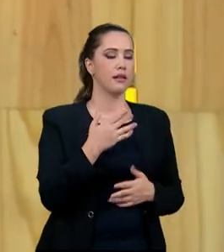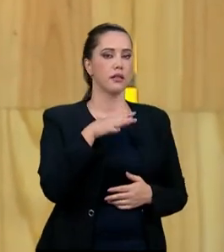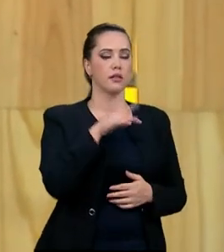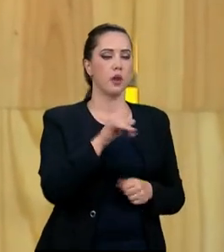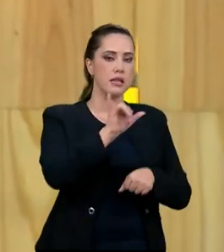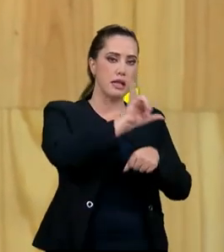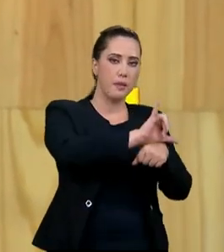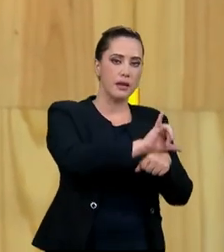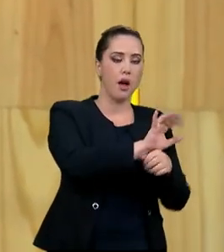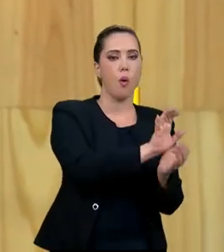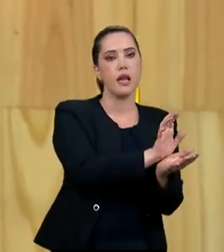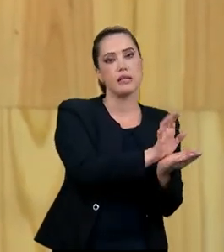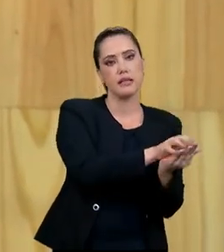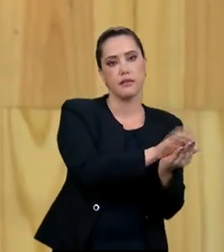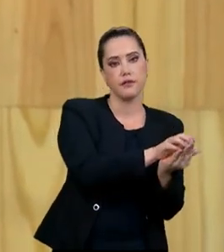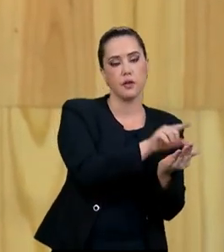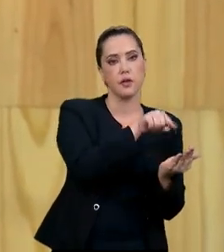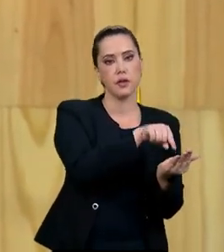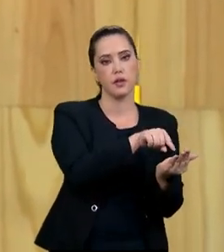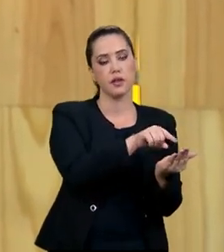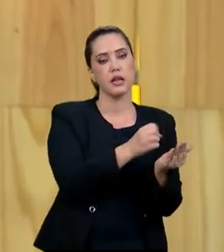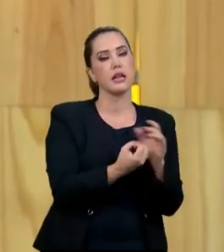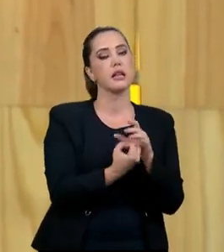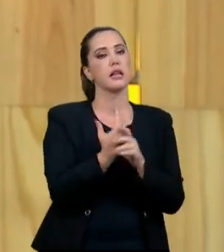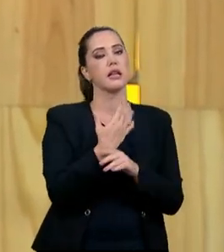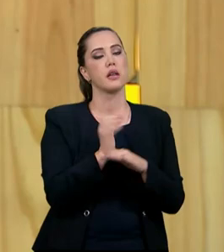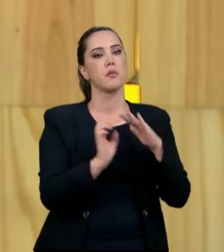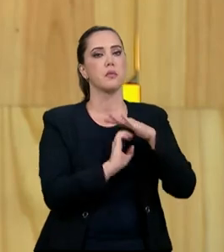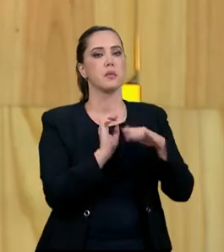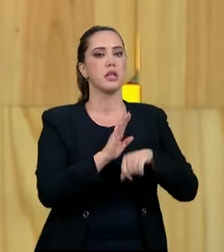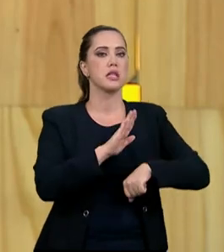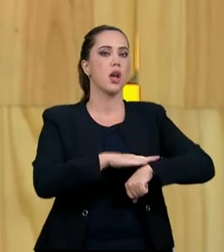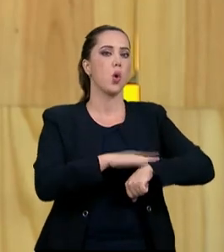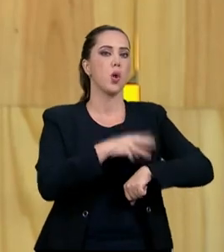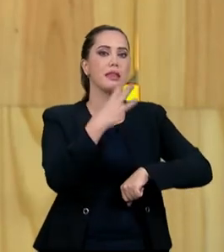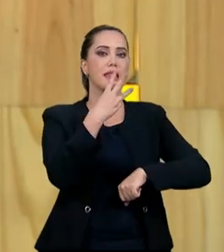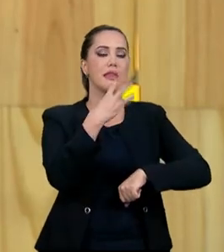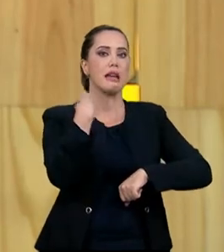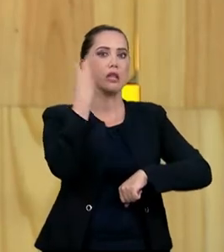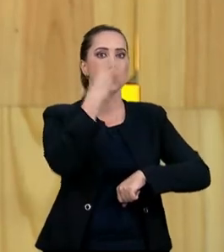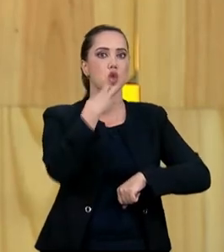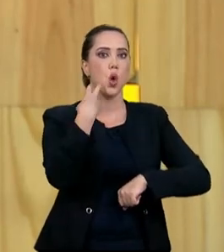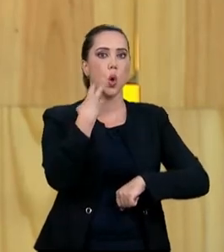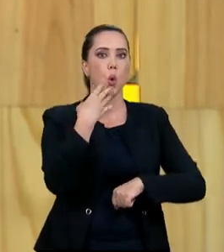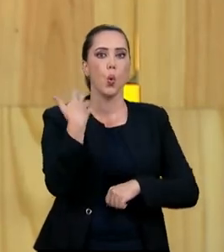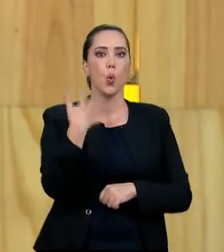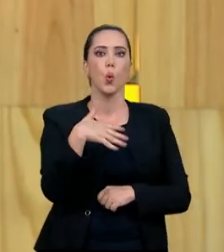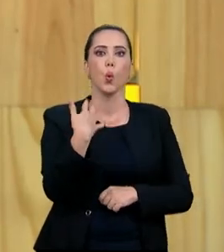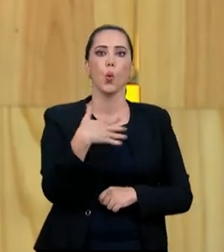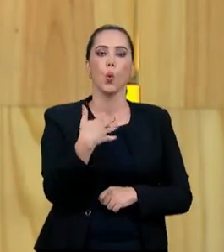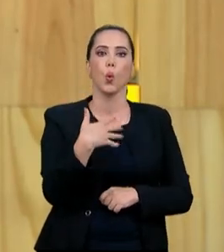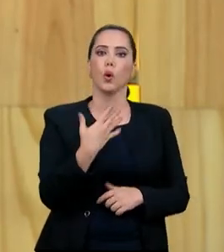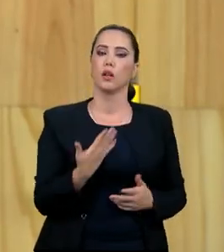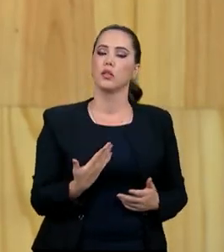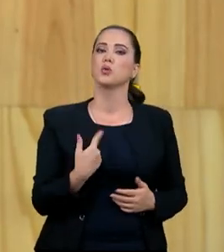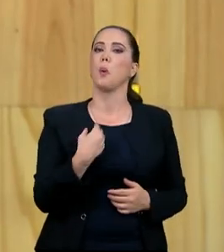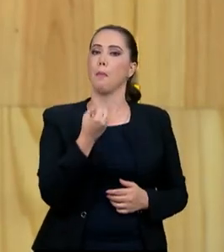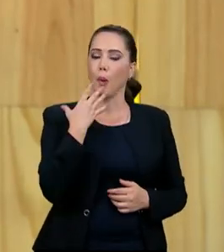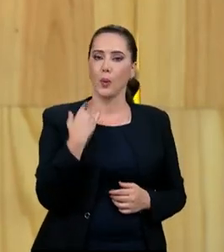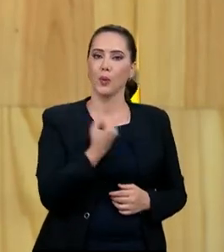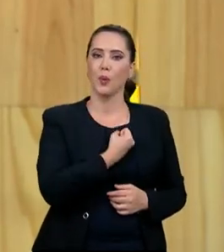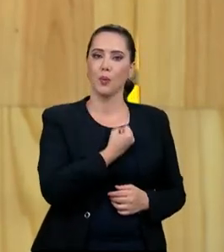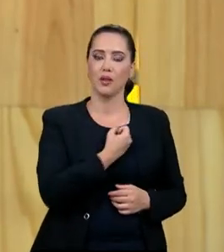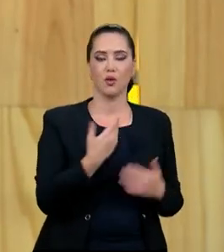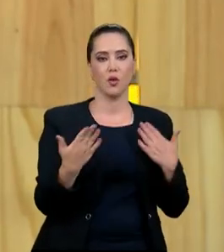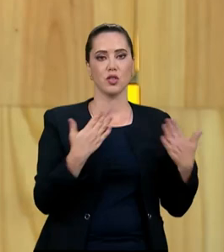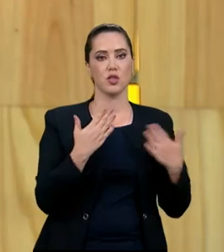as capitais, Recife, ela gera uma empresa em média em apenas 3 horas. Isso é um número realmente extremamente animador para a gente. Quando a